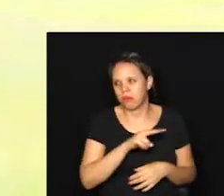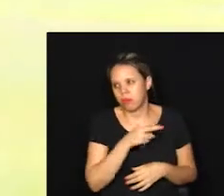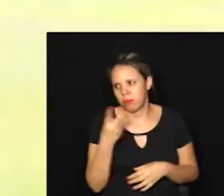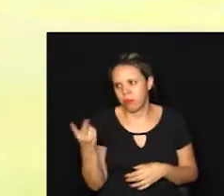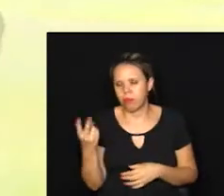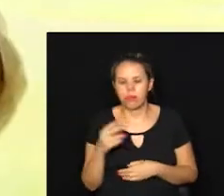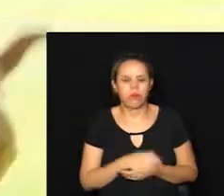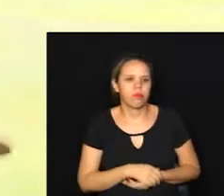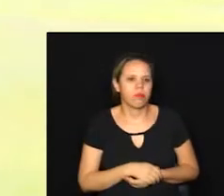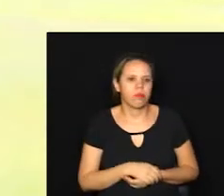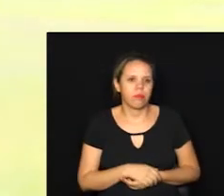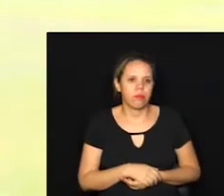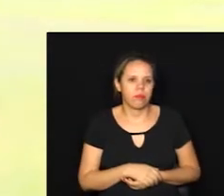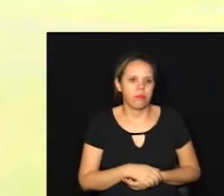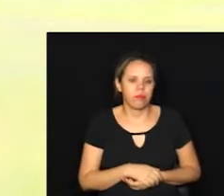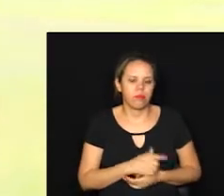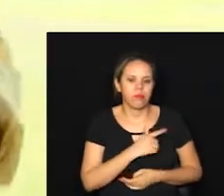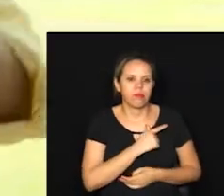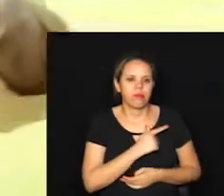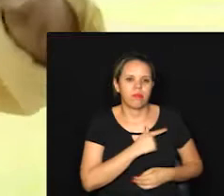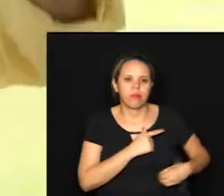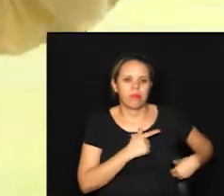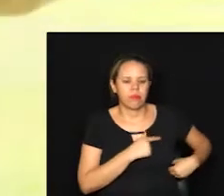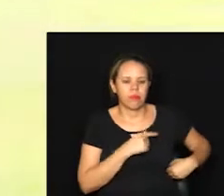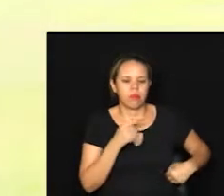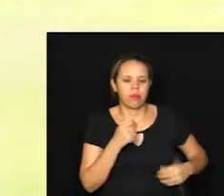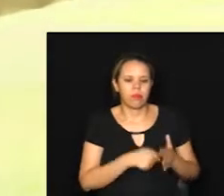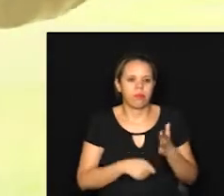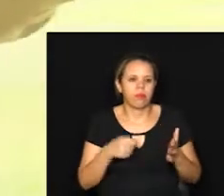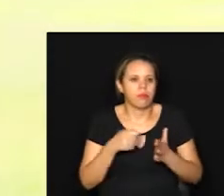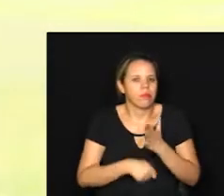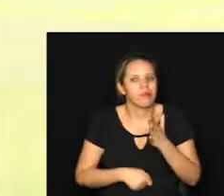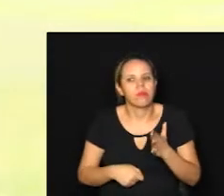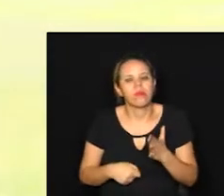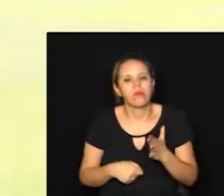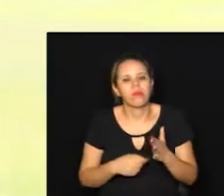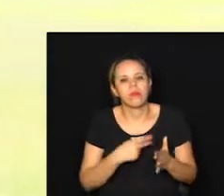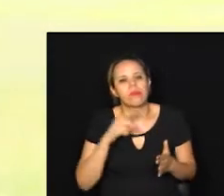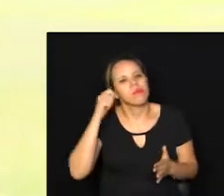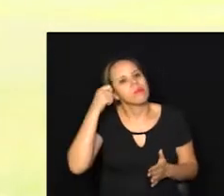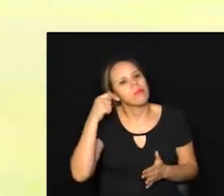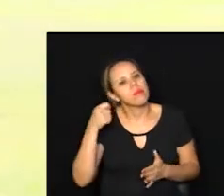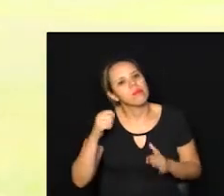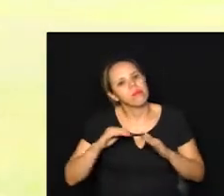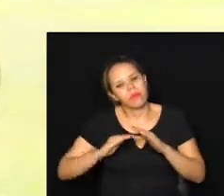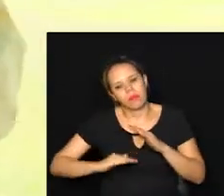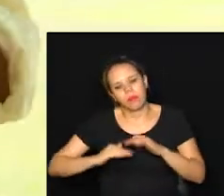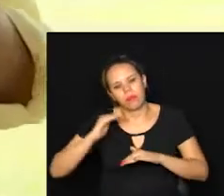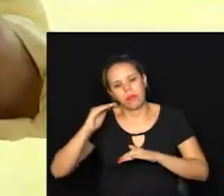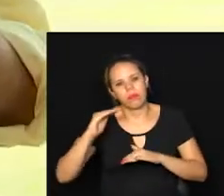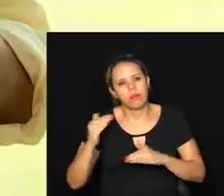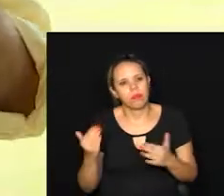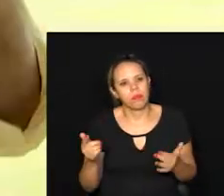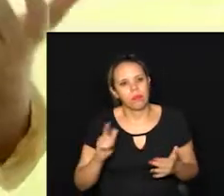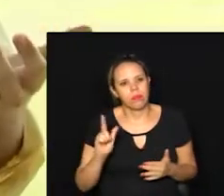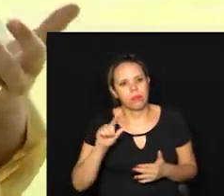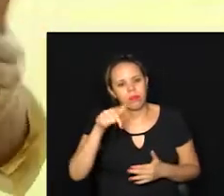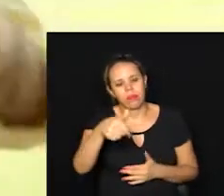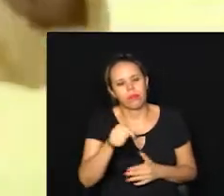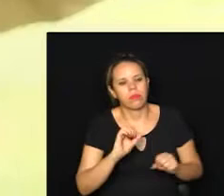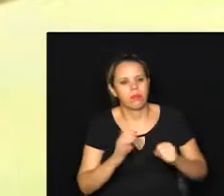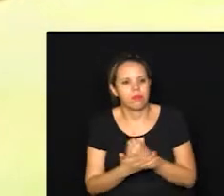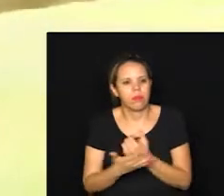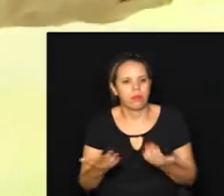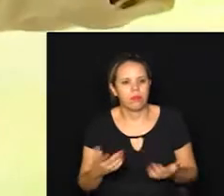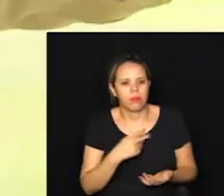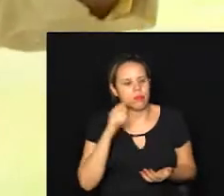né? Pelo lado inverso. O Guarani lutava pela classificação, a Ponte lutava pelo rebaixamento. Evidente que depois da pandemia